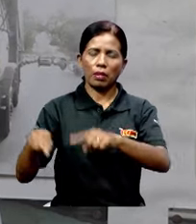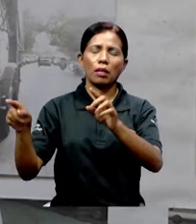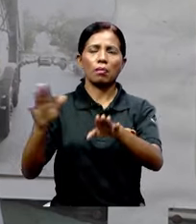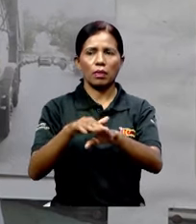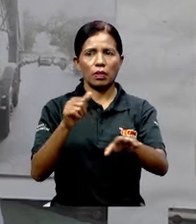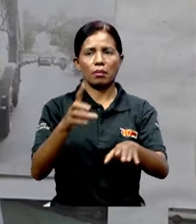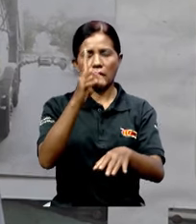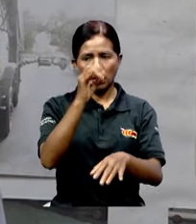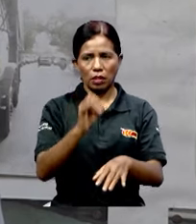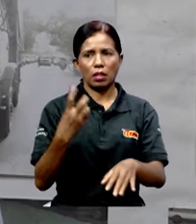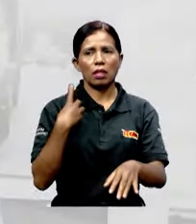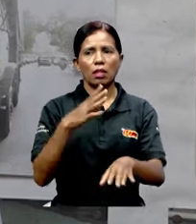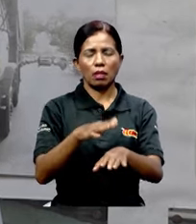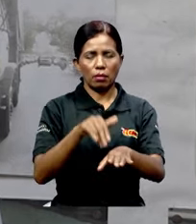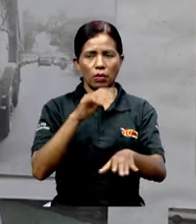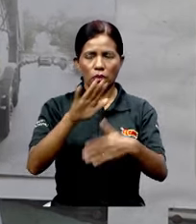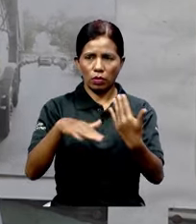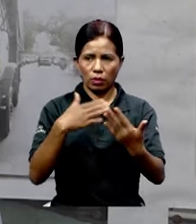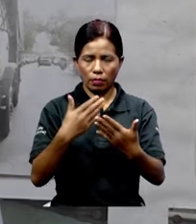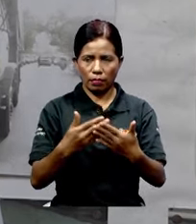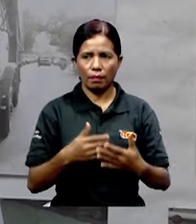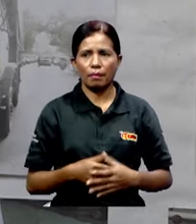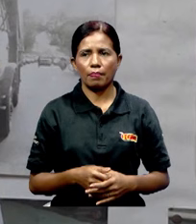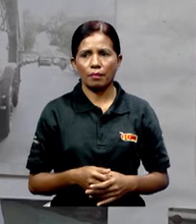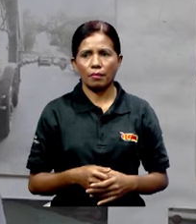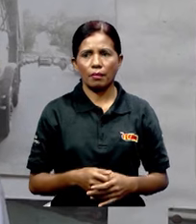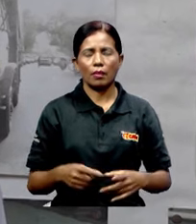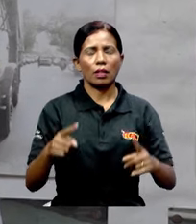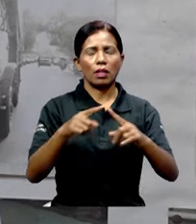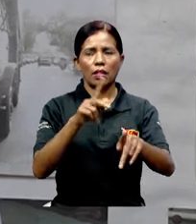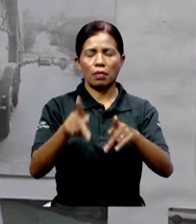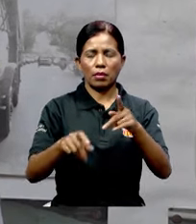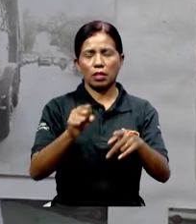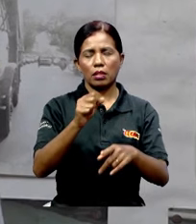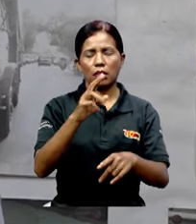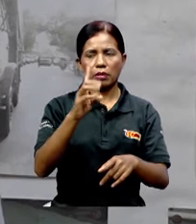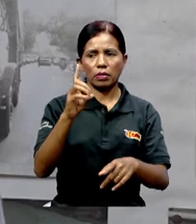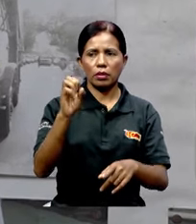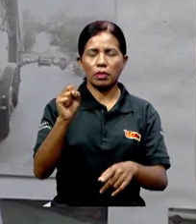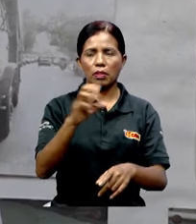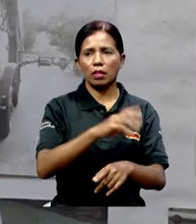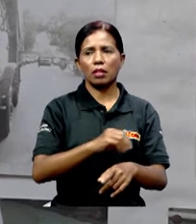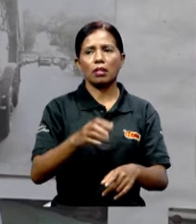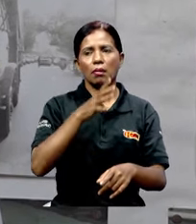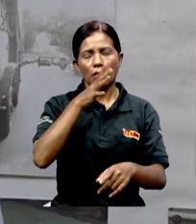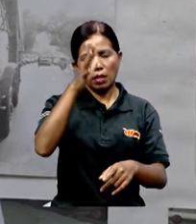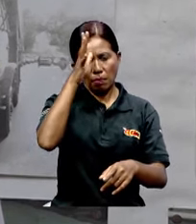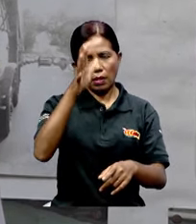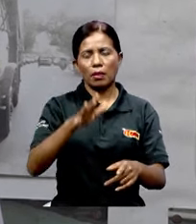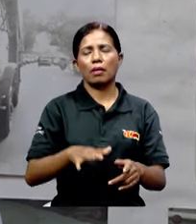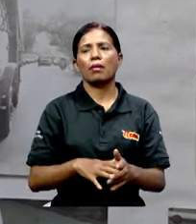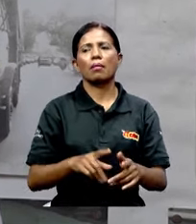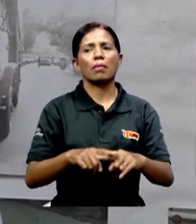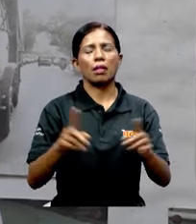ia dilarang am convida hotu kami convida hotu ba sadoji Sebastian nya familia nyang yang ngamarasik mai be